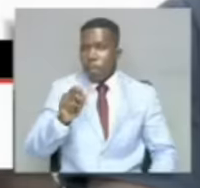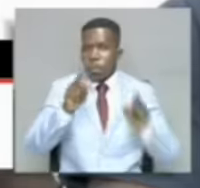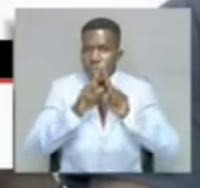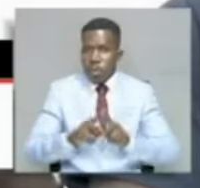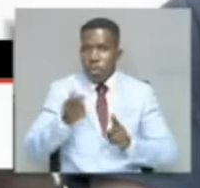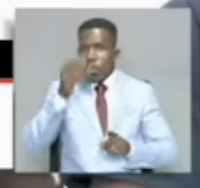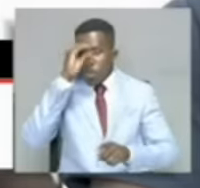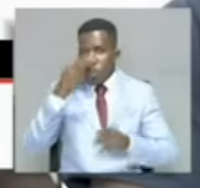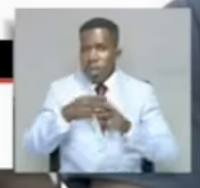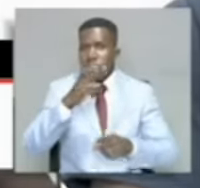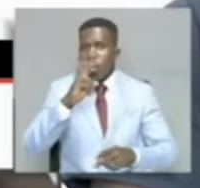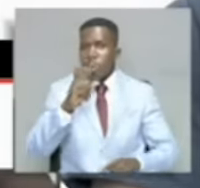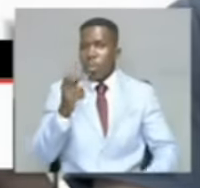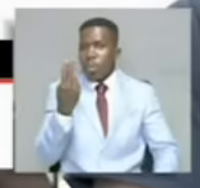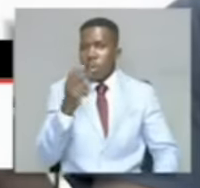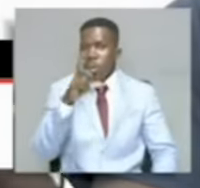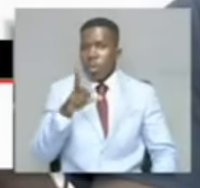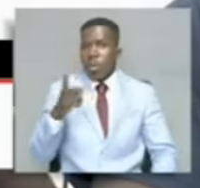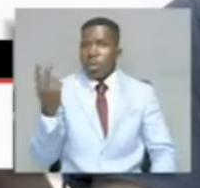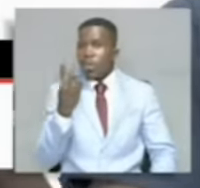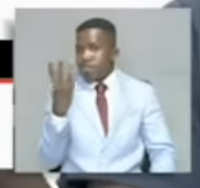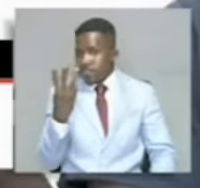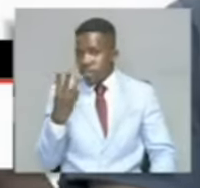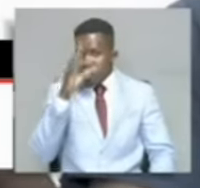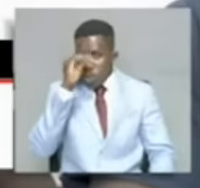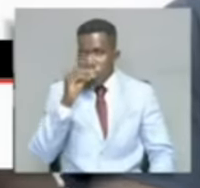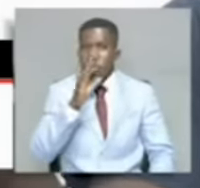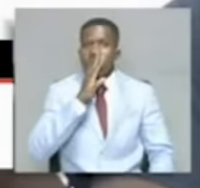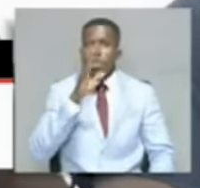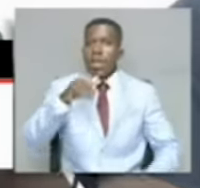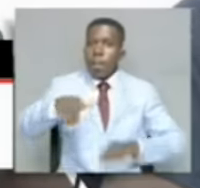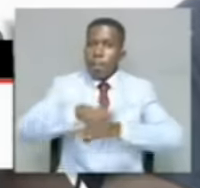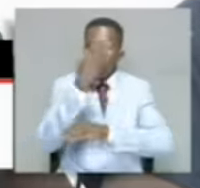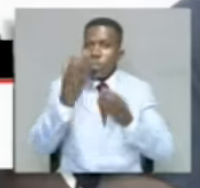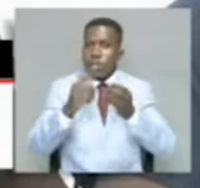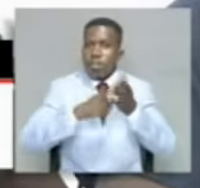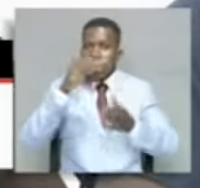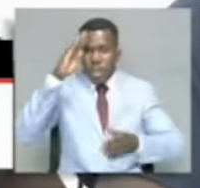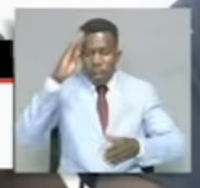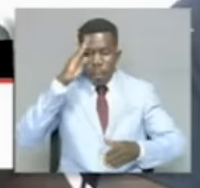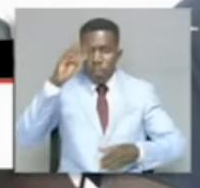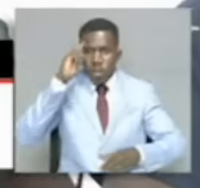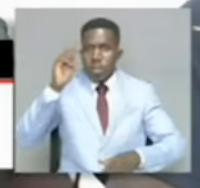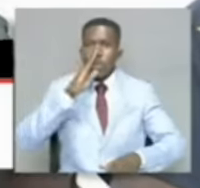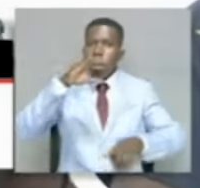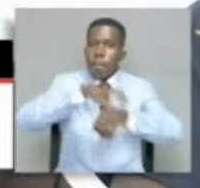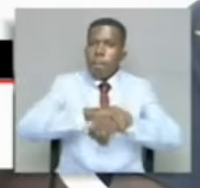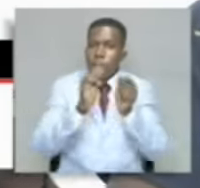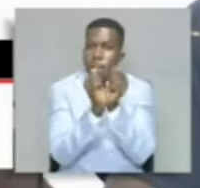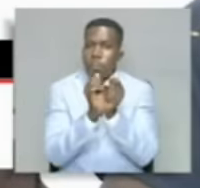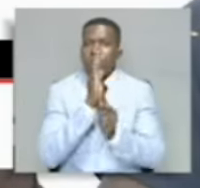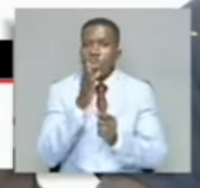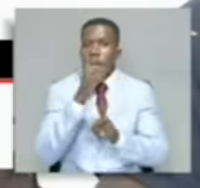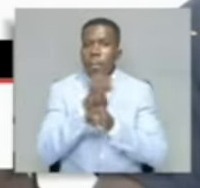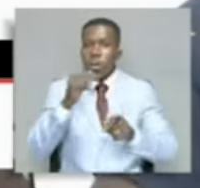são integrantes desta rede, e já têm até passagens pela polícia e estão envolvidos